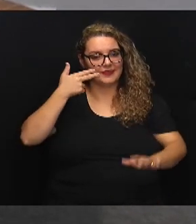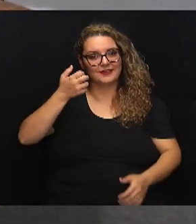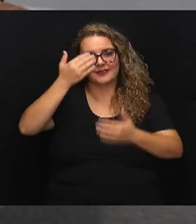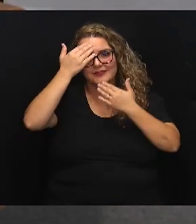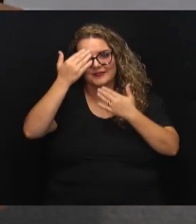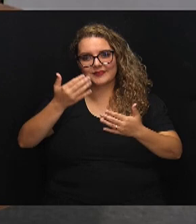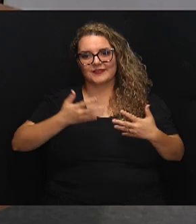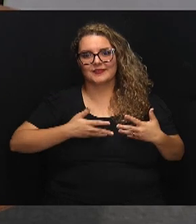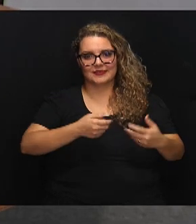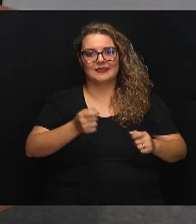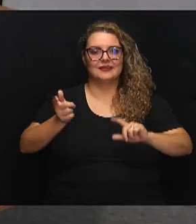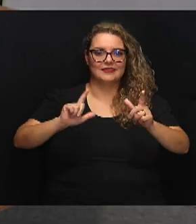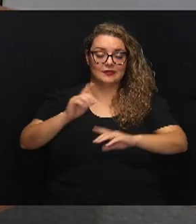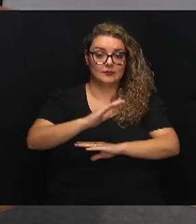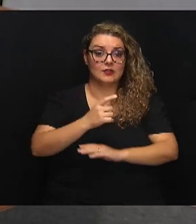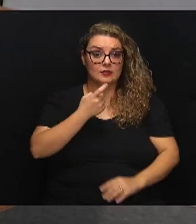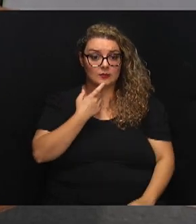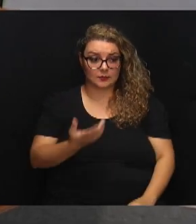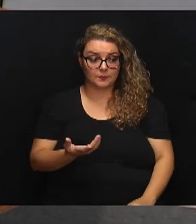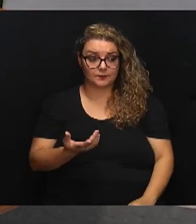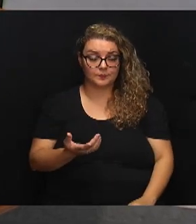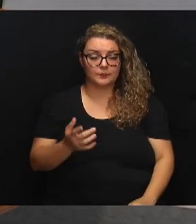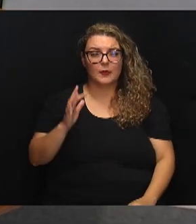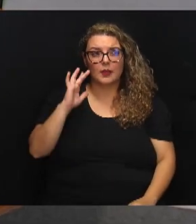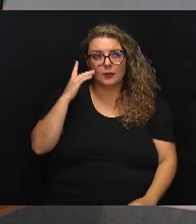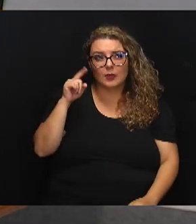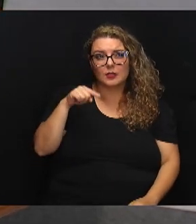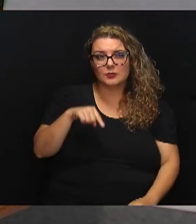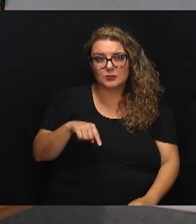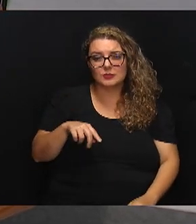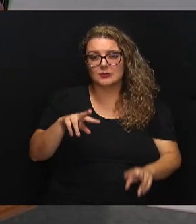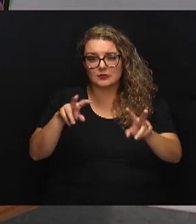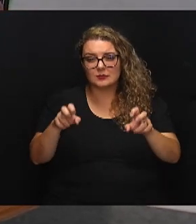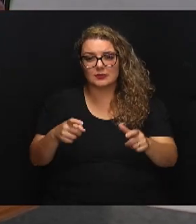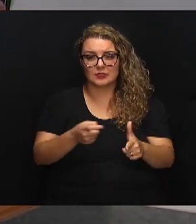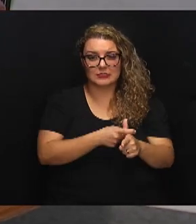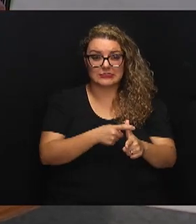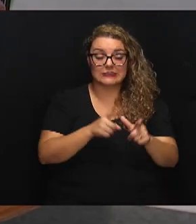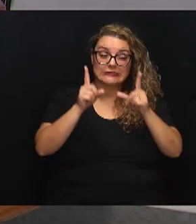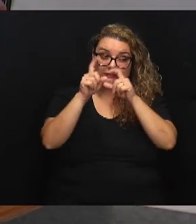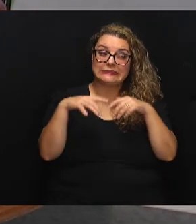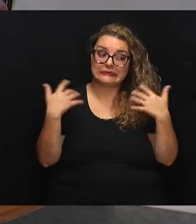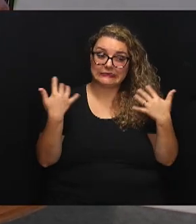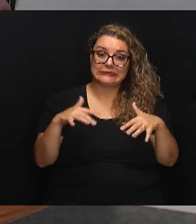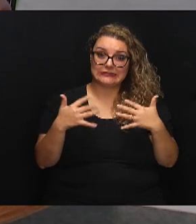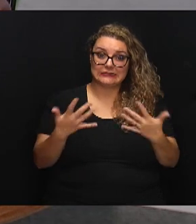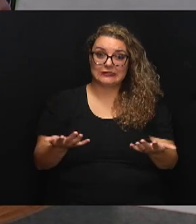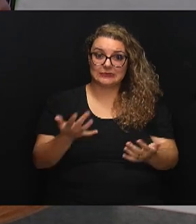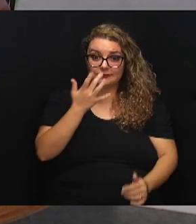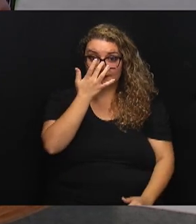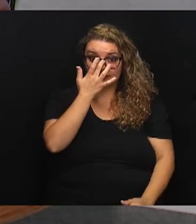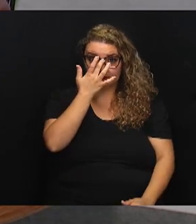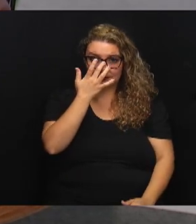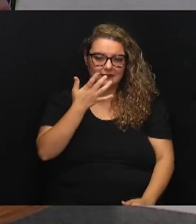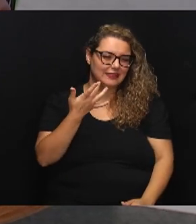aqui da TV Câmara. Eu acho que esse assunto, quando a gente fala de dívida, é muito desafiador. Acho que a pessoa, ninguém gosta de ter o